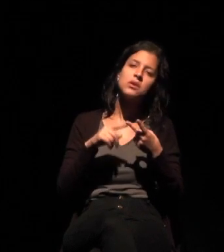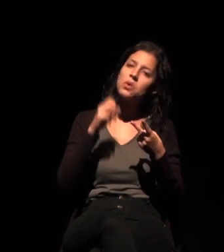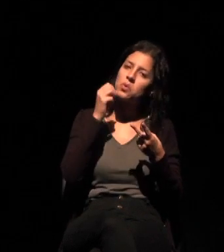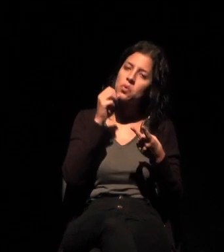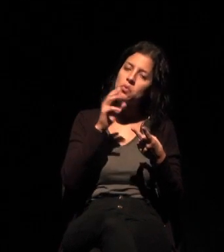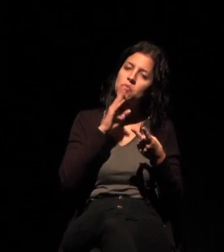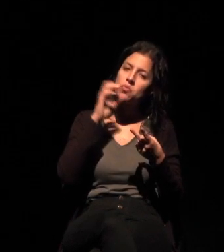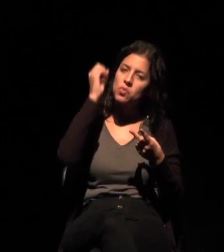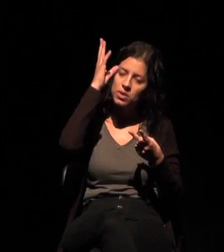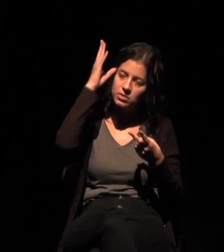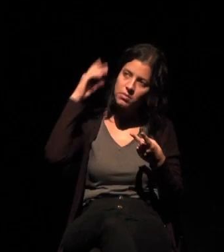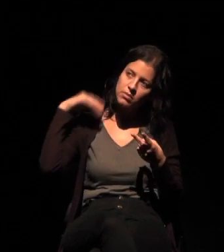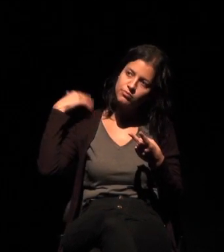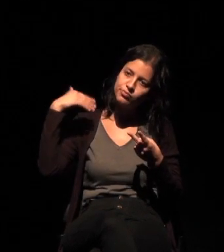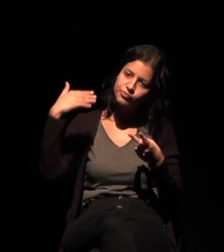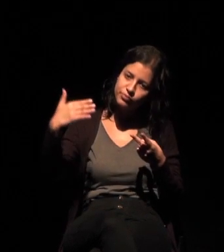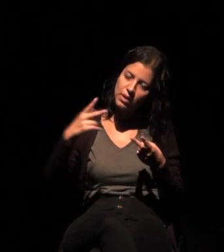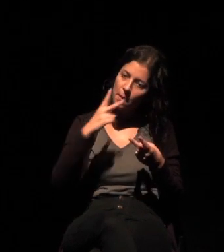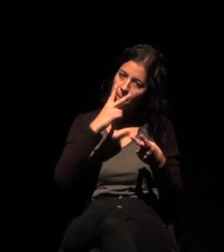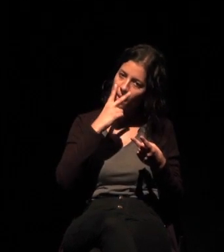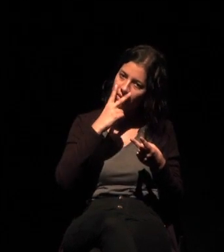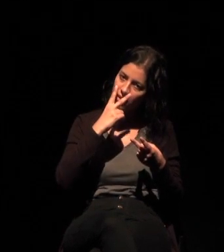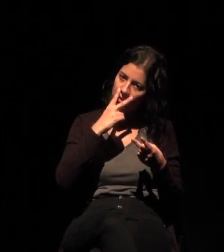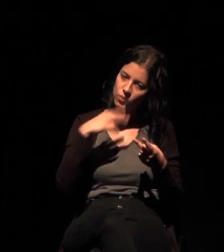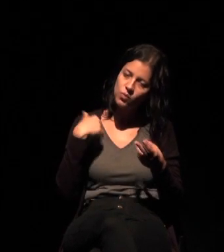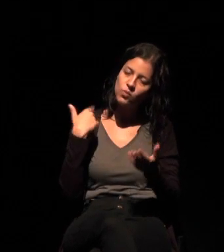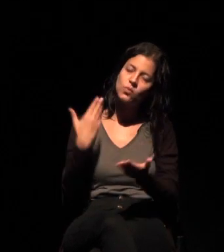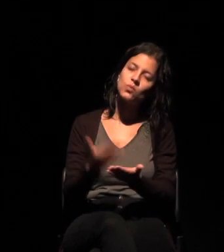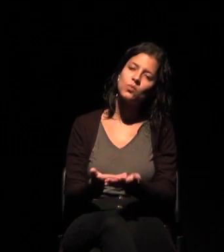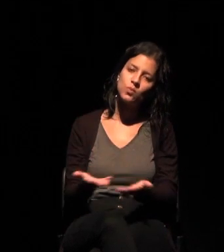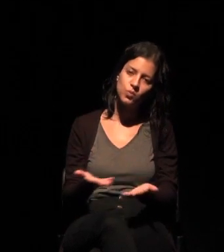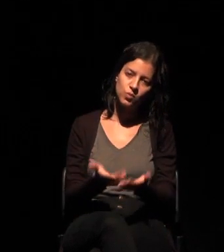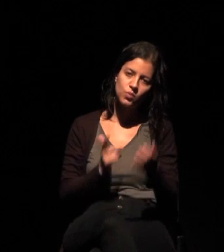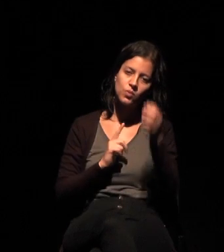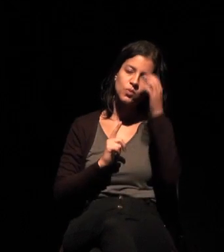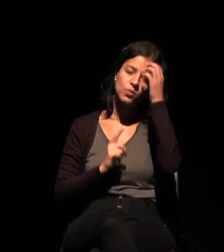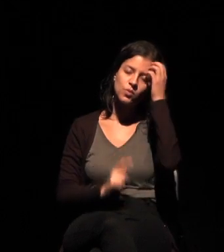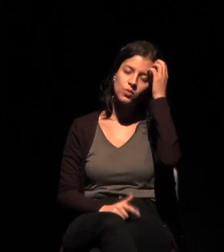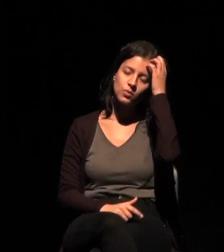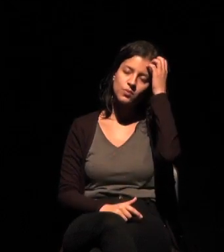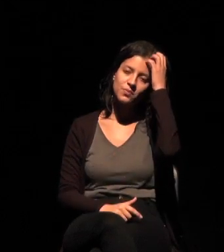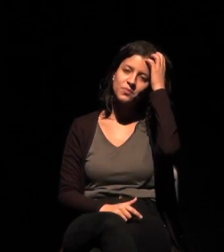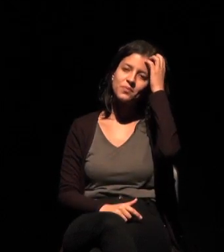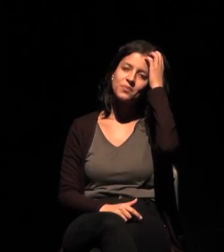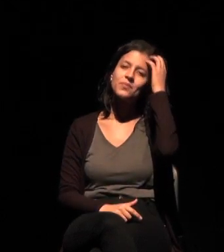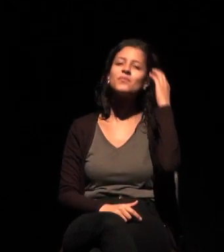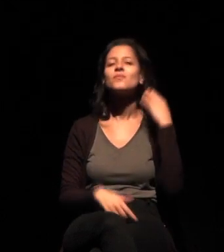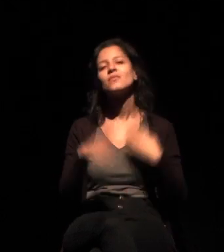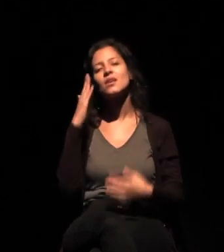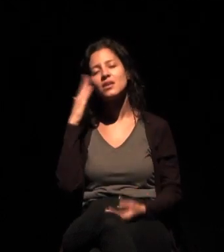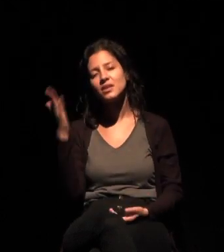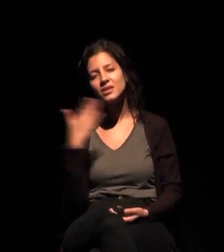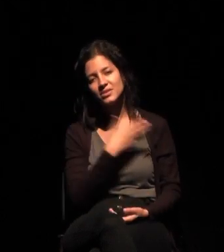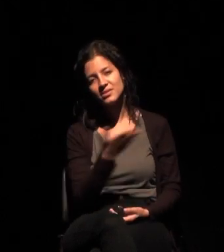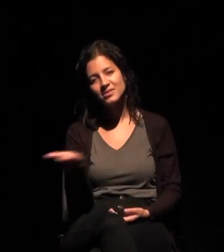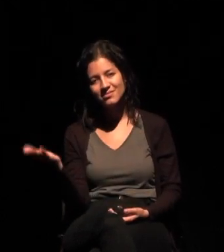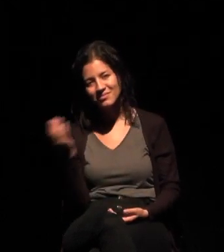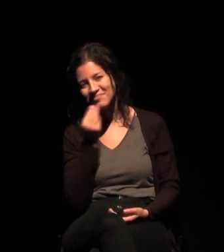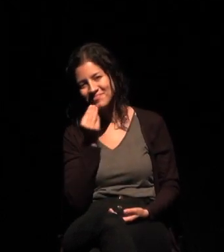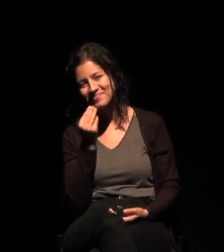tem isso armazenada no nosso conhecimento coletivo em tá bom agradeço muito a oportunidade